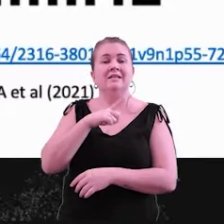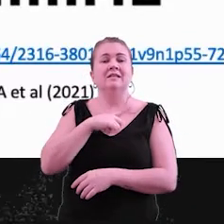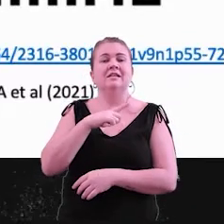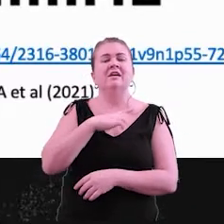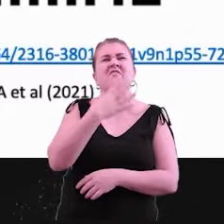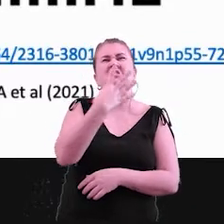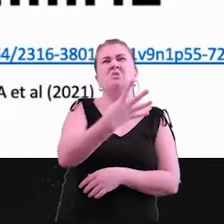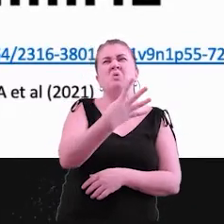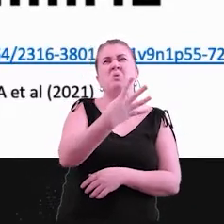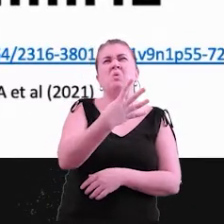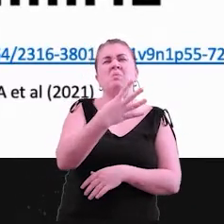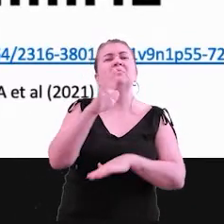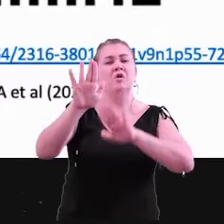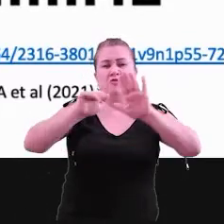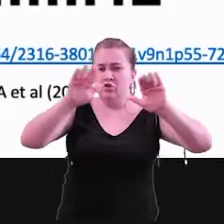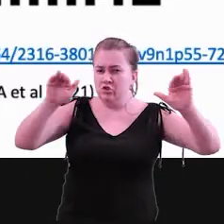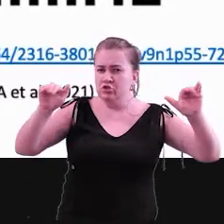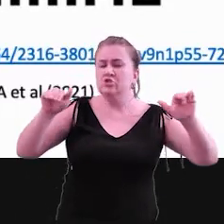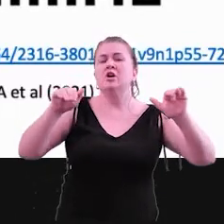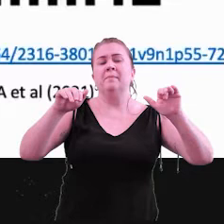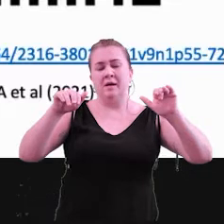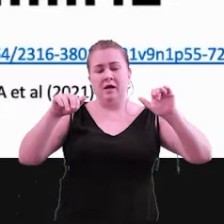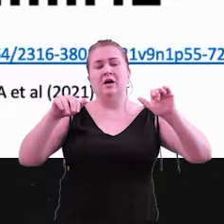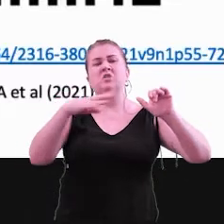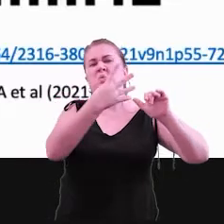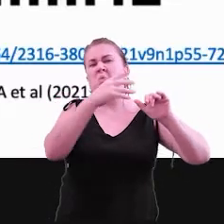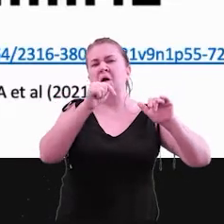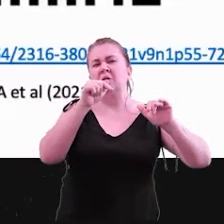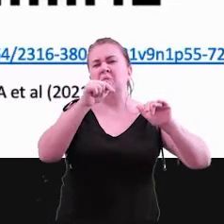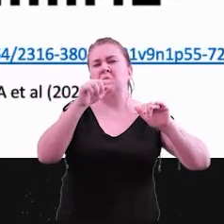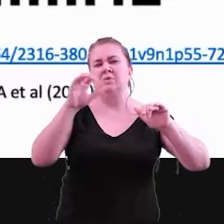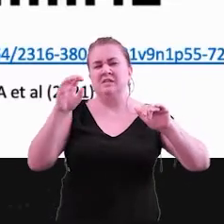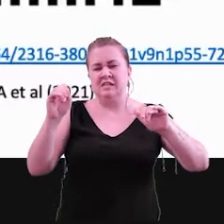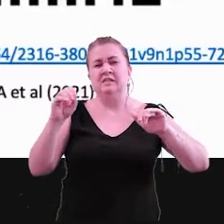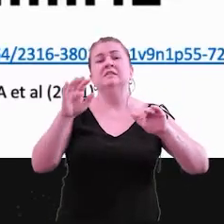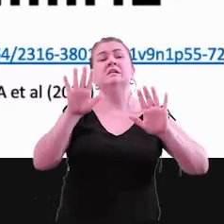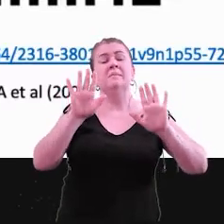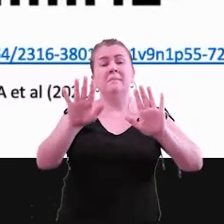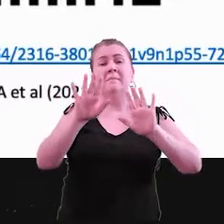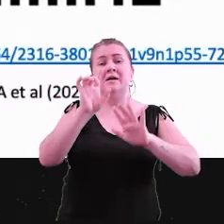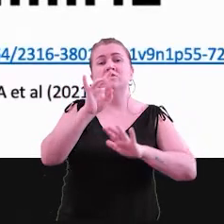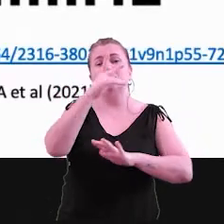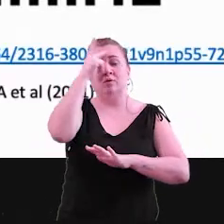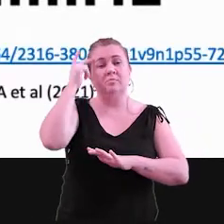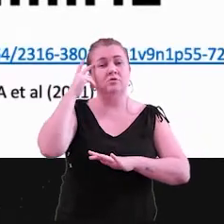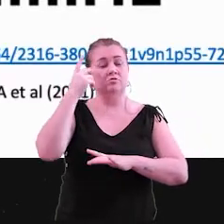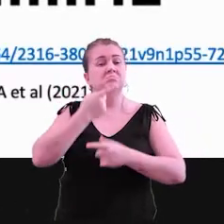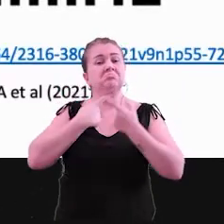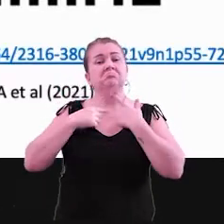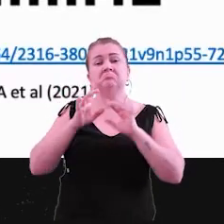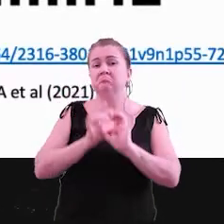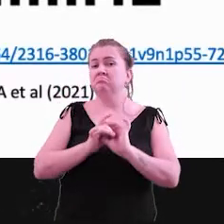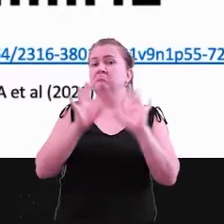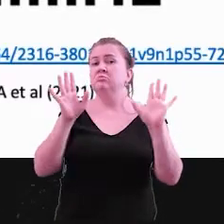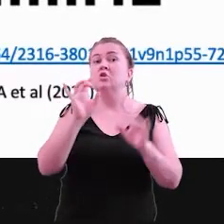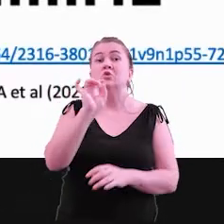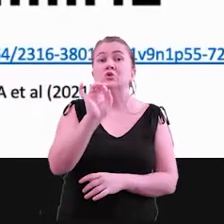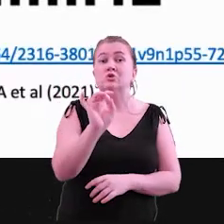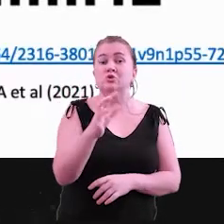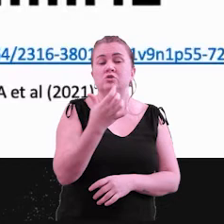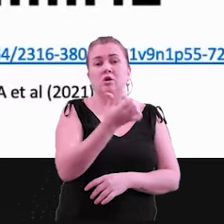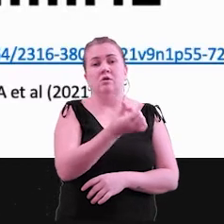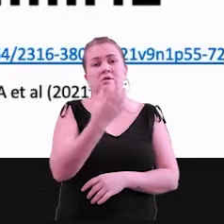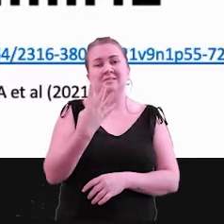os públicos espontâneos dos museus. E somente 63 desses 4.000 e tantos questionários eram